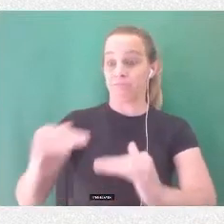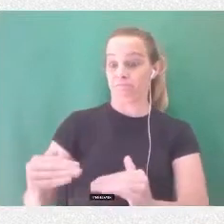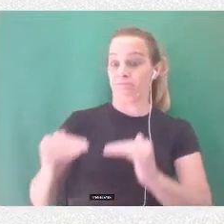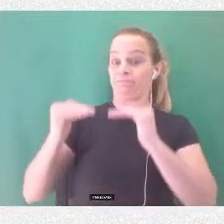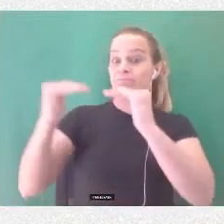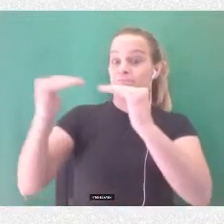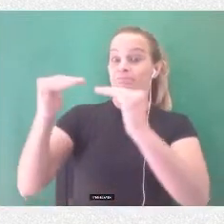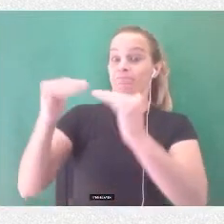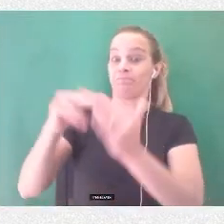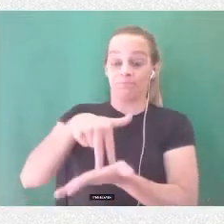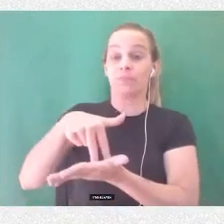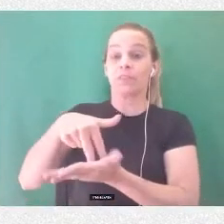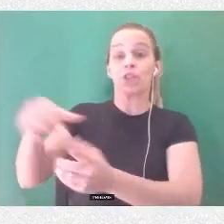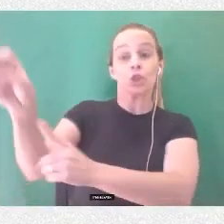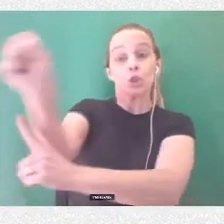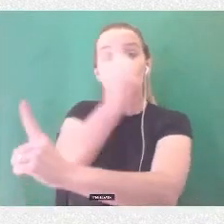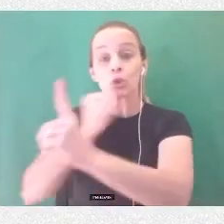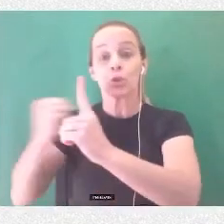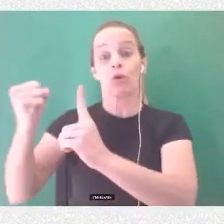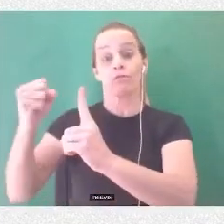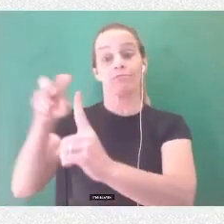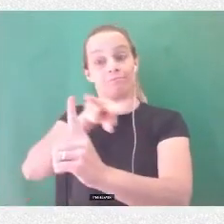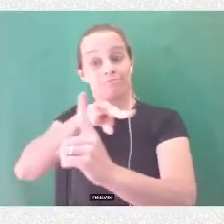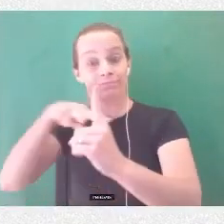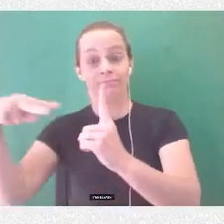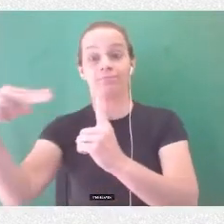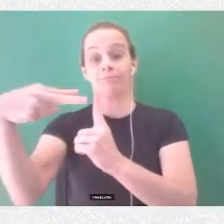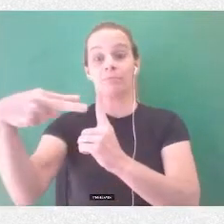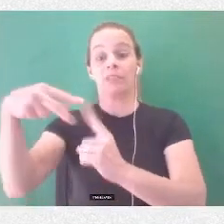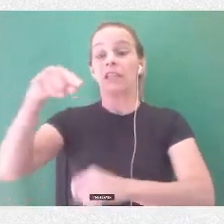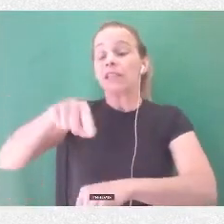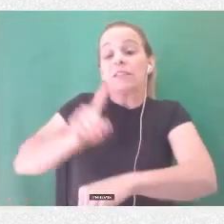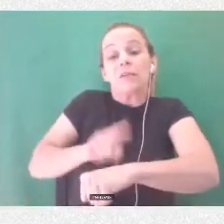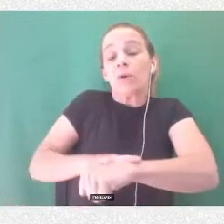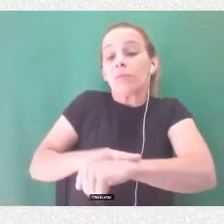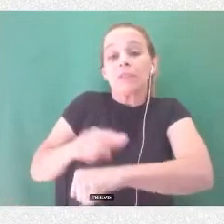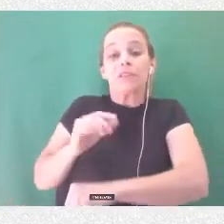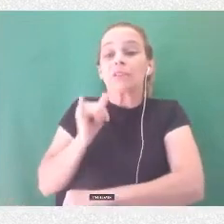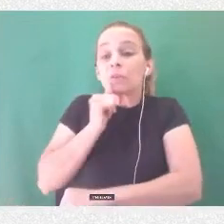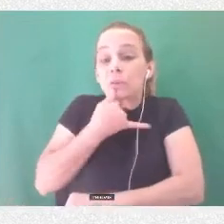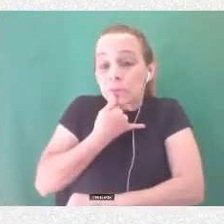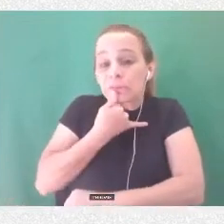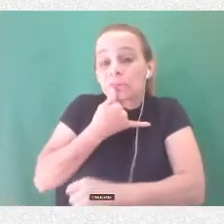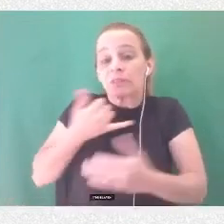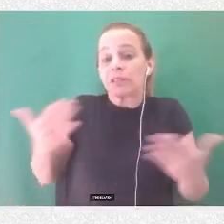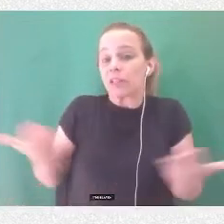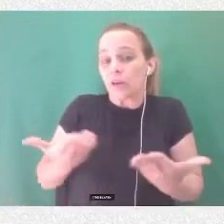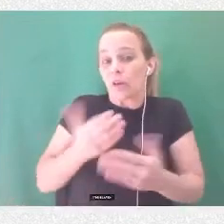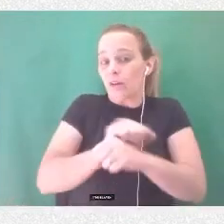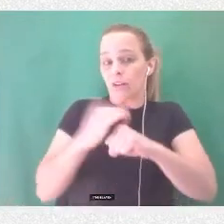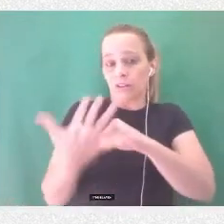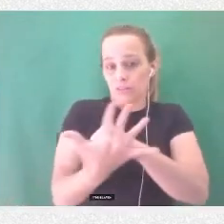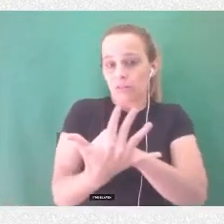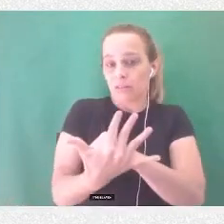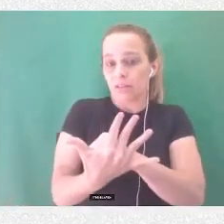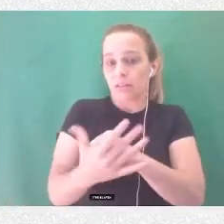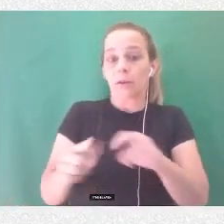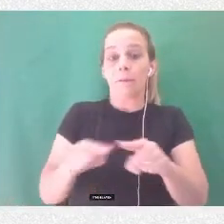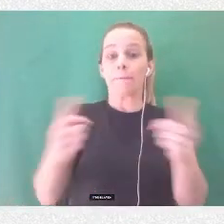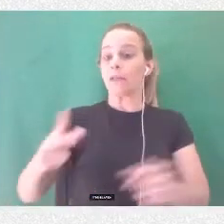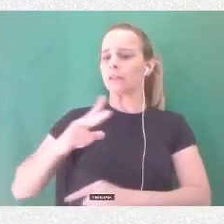vista social, dentro desse contexto trágico da pandemia que nos assola, e, particularmente, como